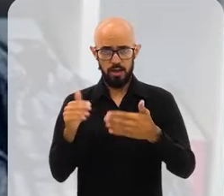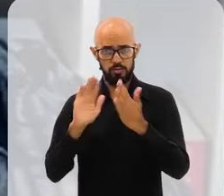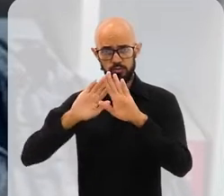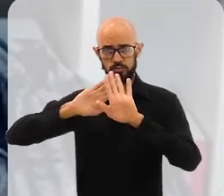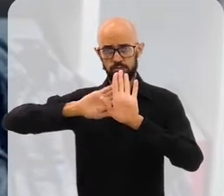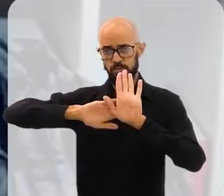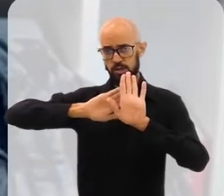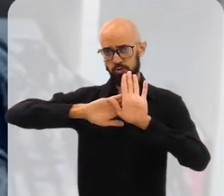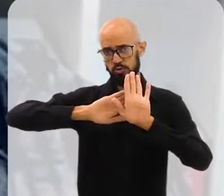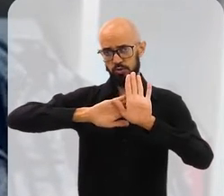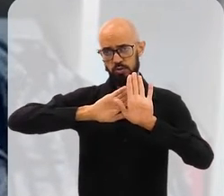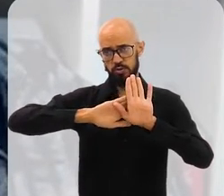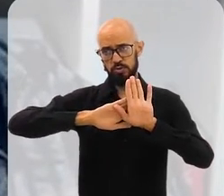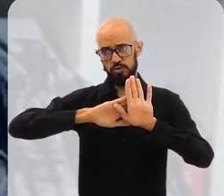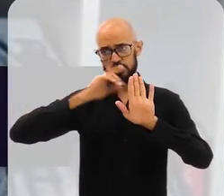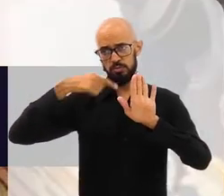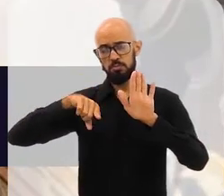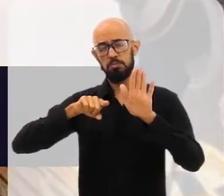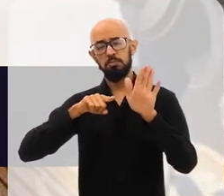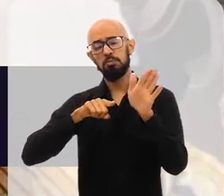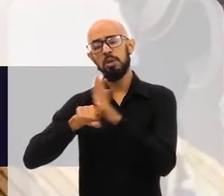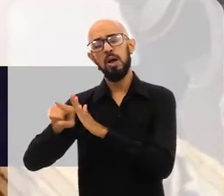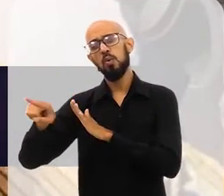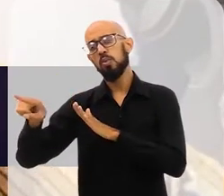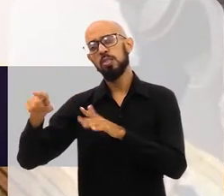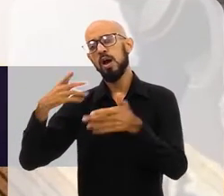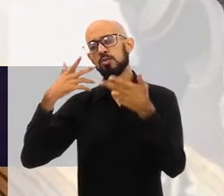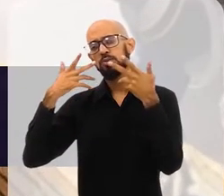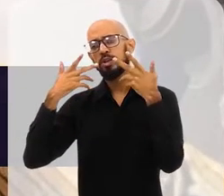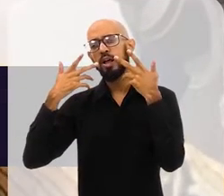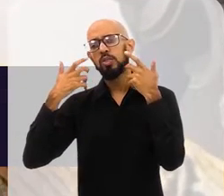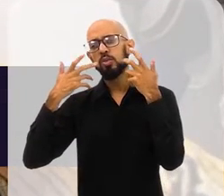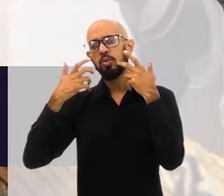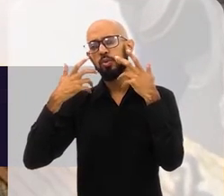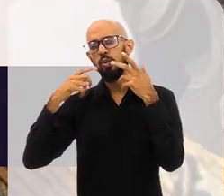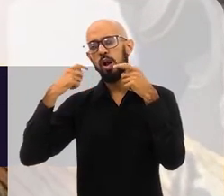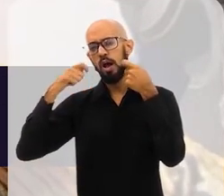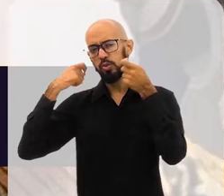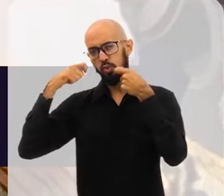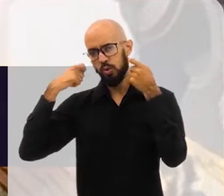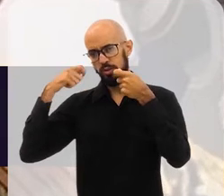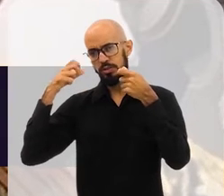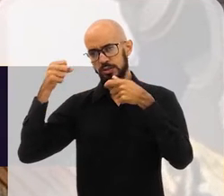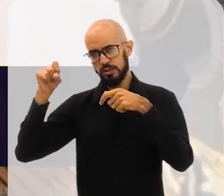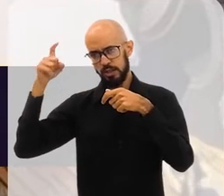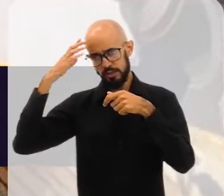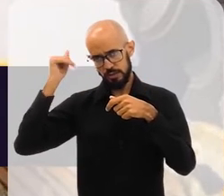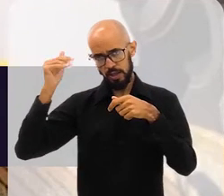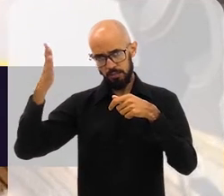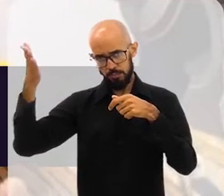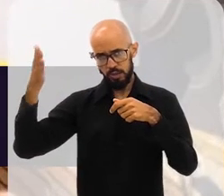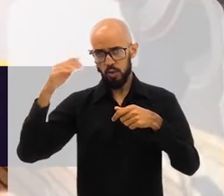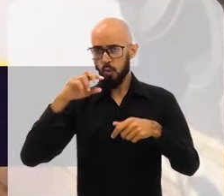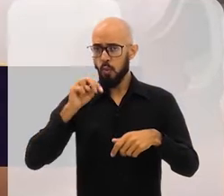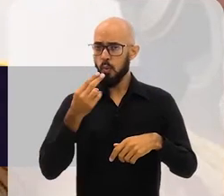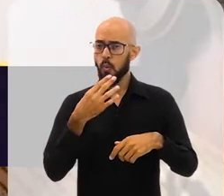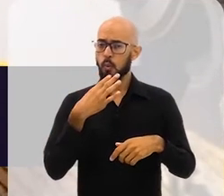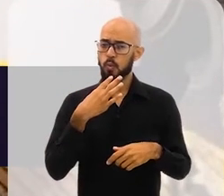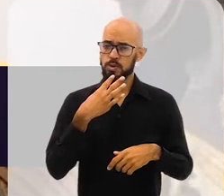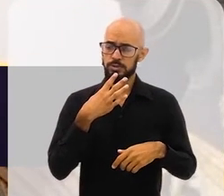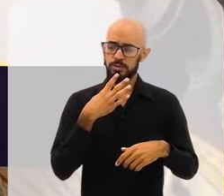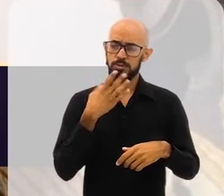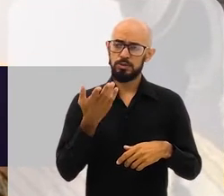daquele corredor dos camarins Carlos Gomes perguntar aos atores se algum dele sabia